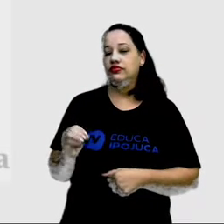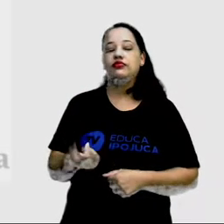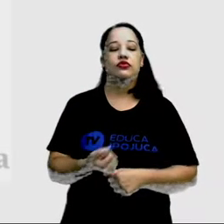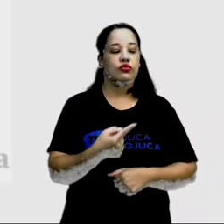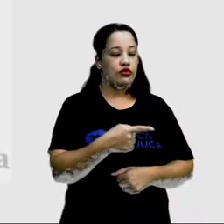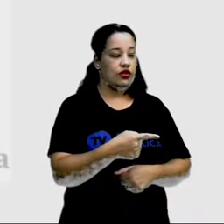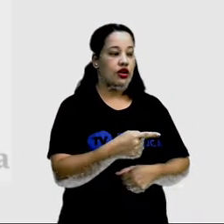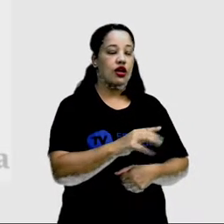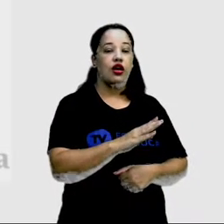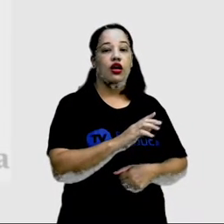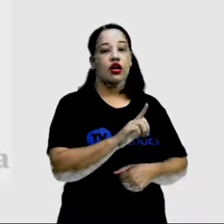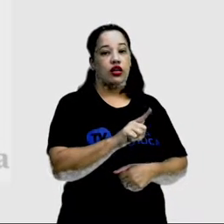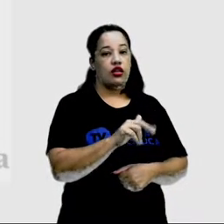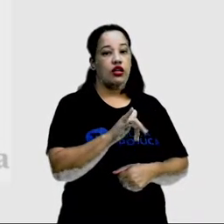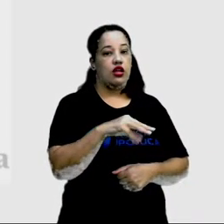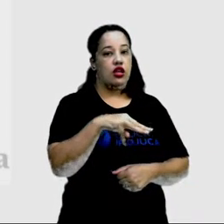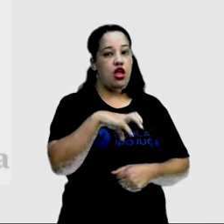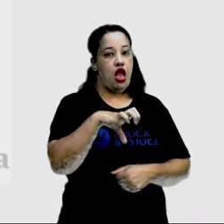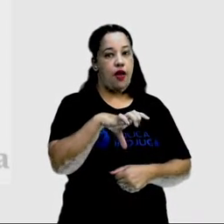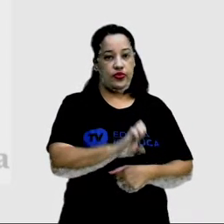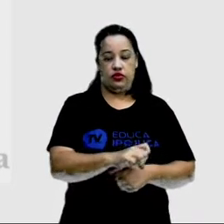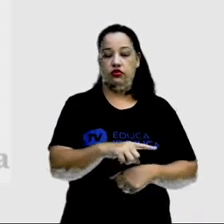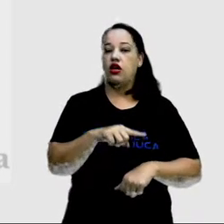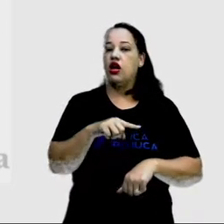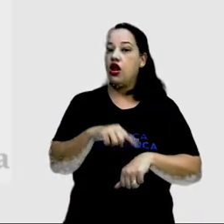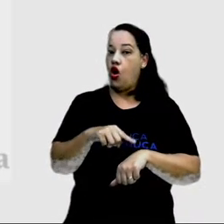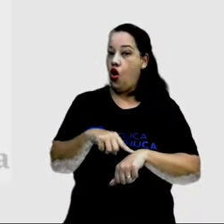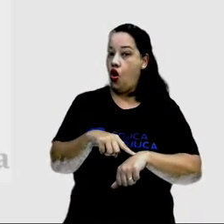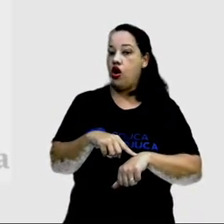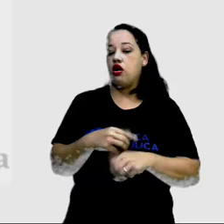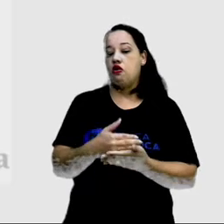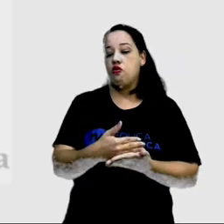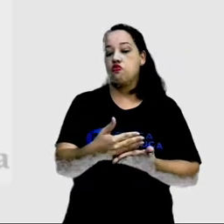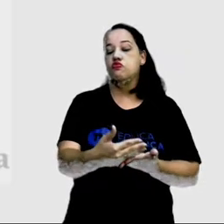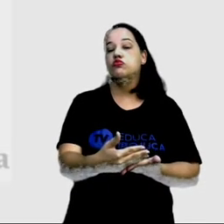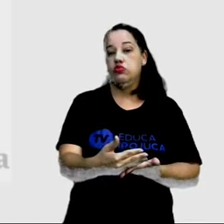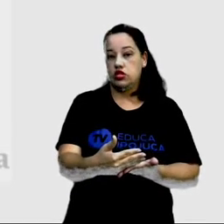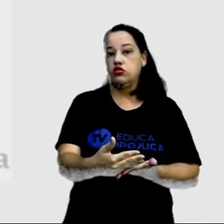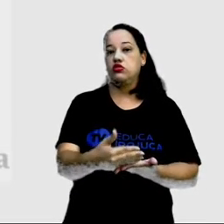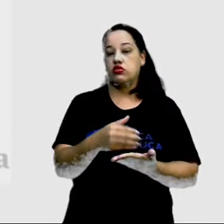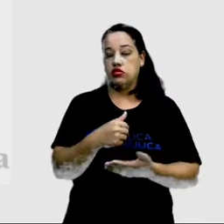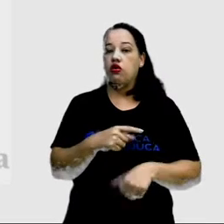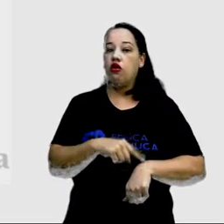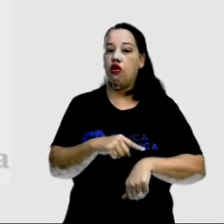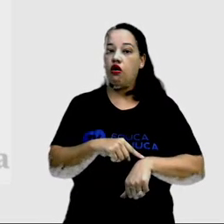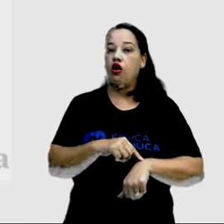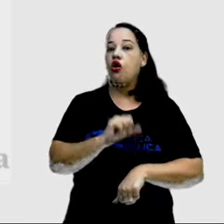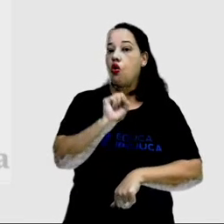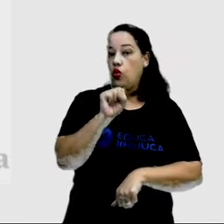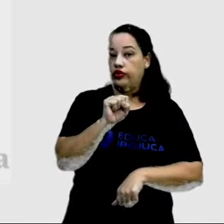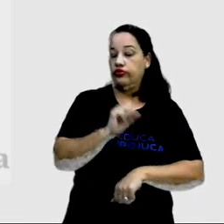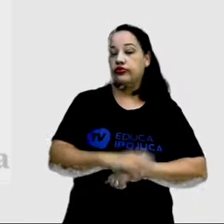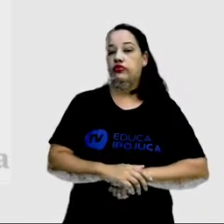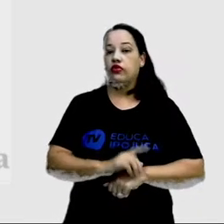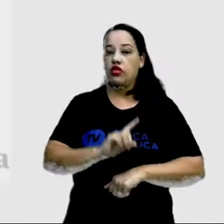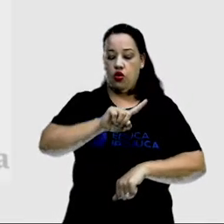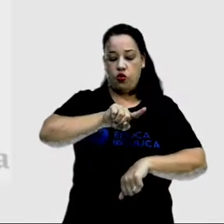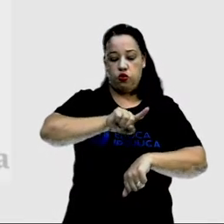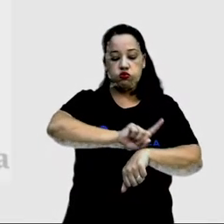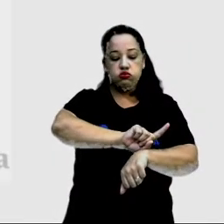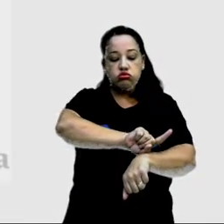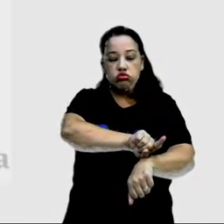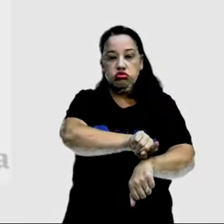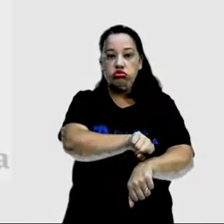começou a ler o livro há 8 horas. Quando viu no relógio digital, já havia passado uma hora do